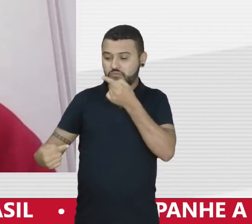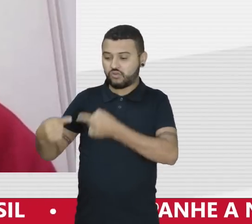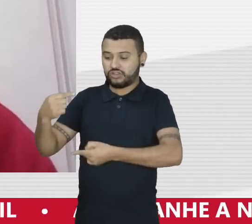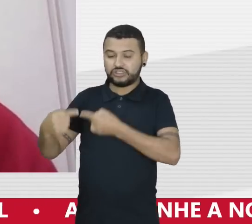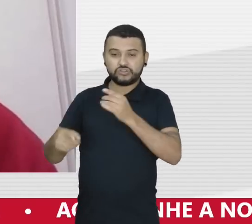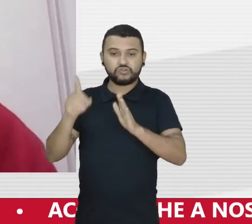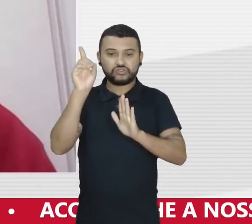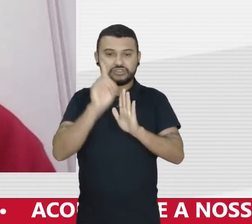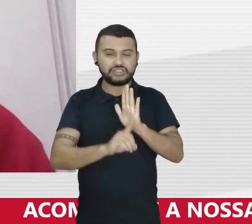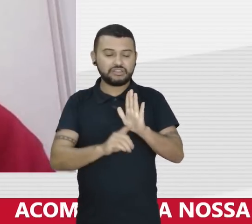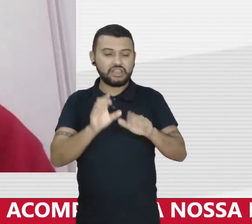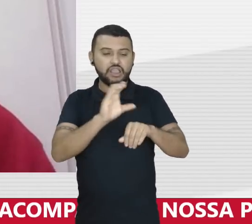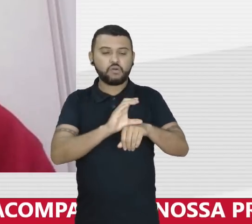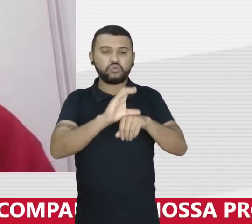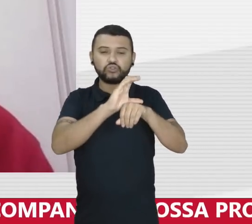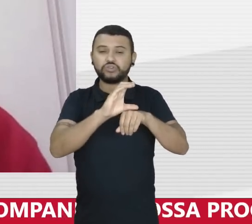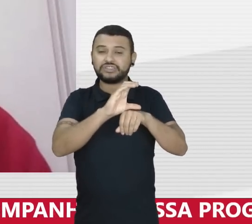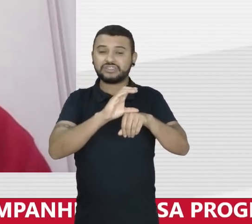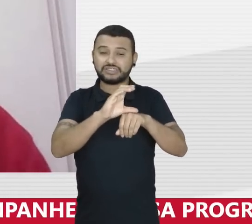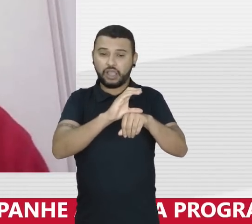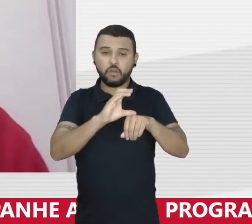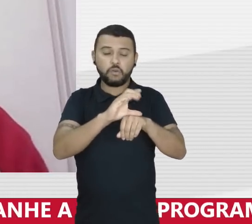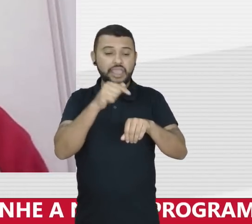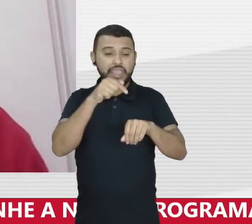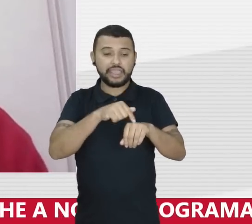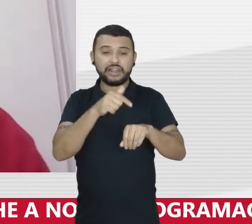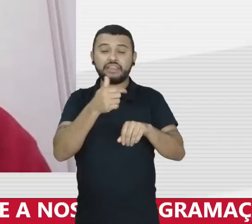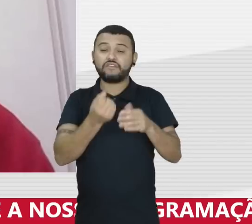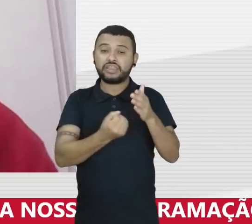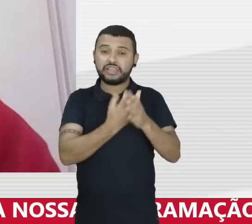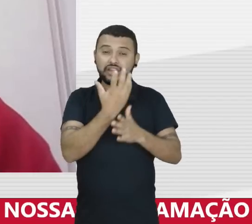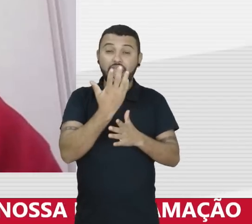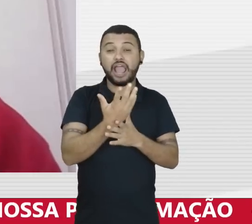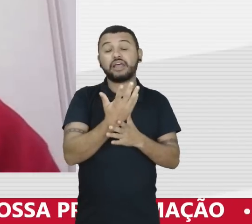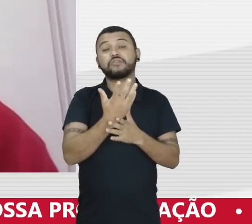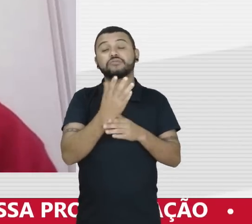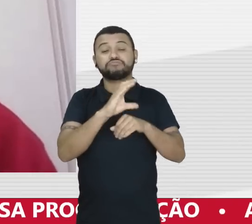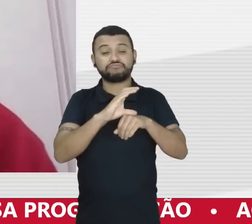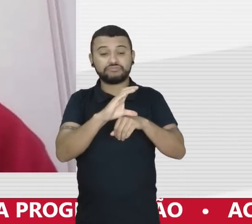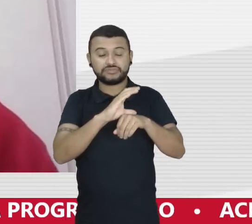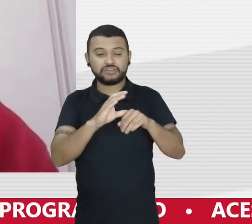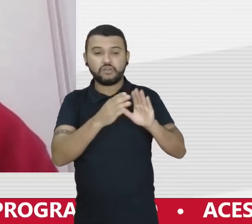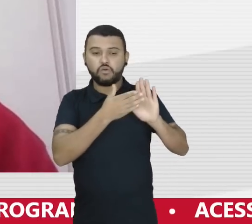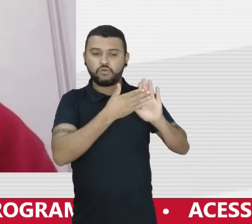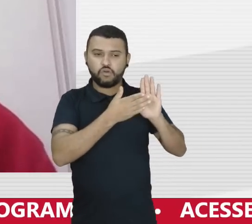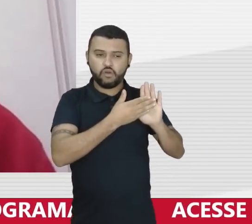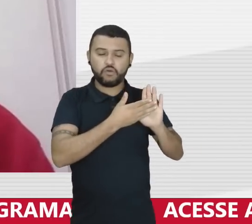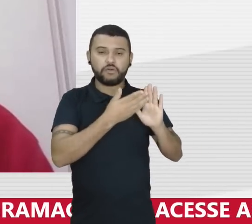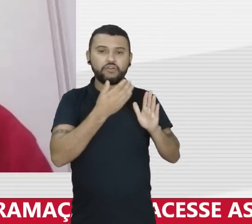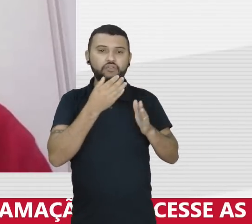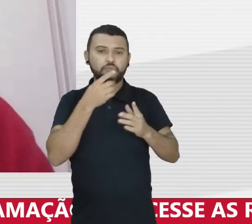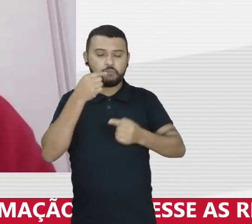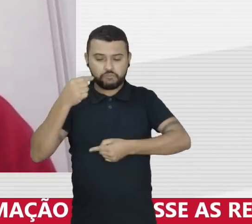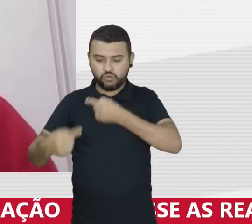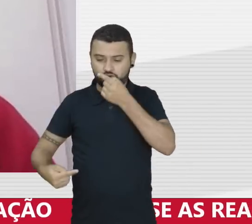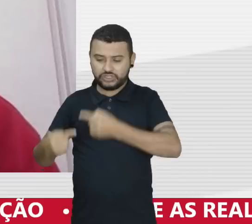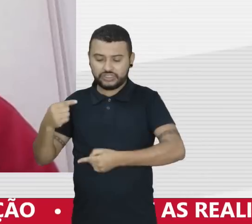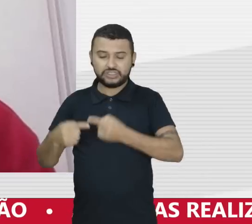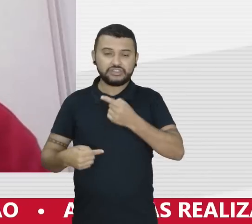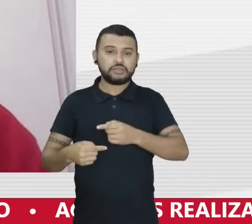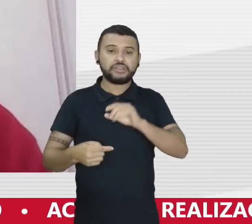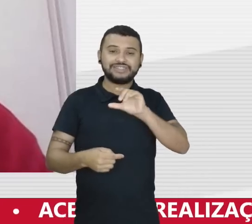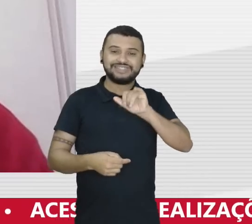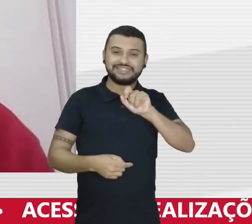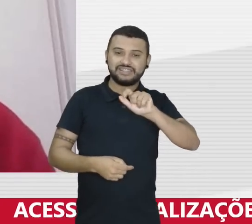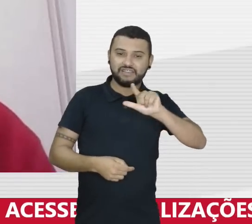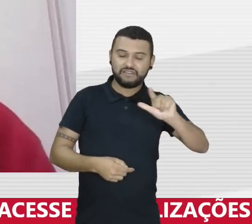que a Constituição de 88 tinha resolvido a agenda dos direitos civis e políticos e entrado